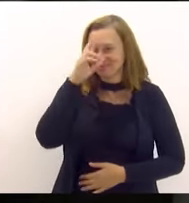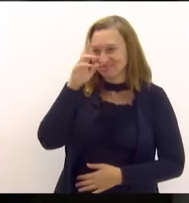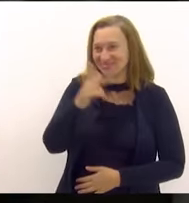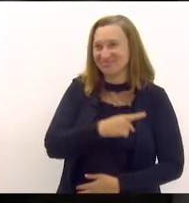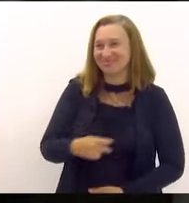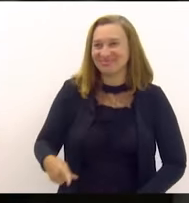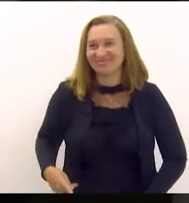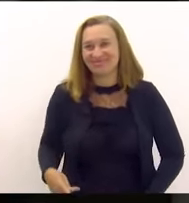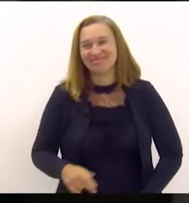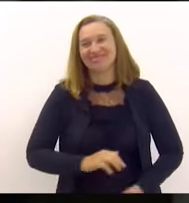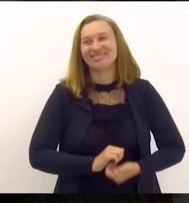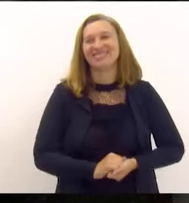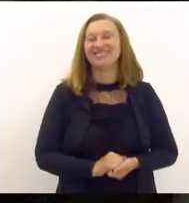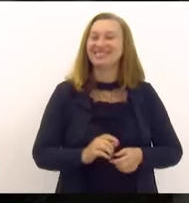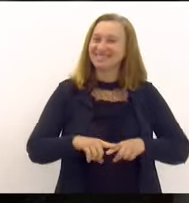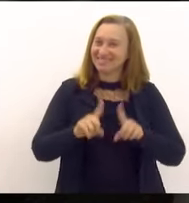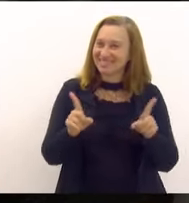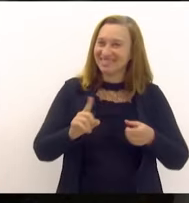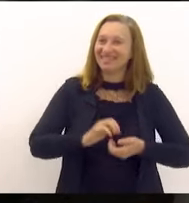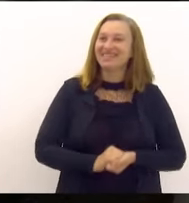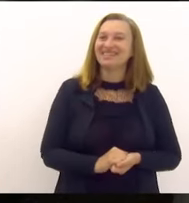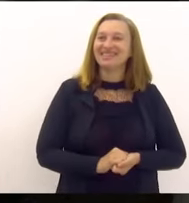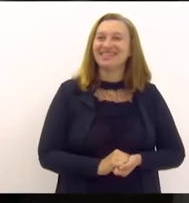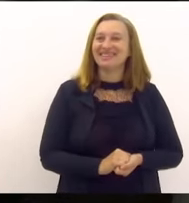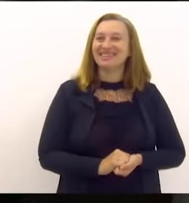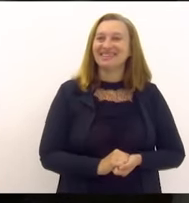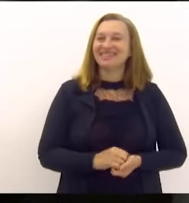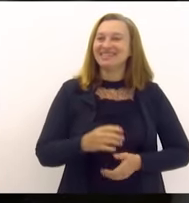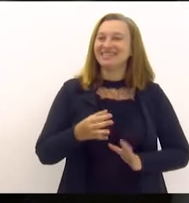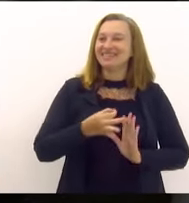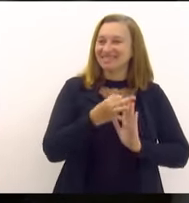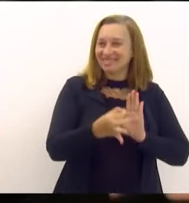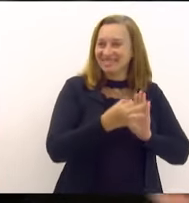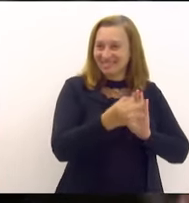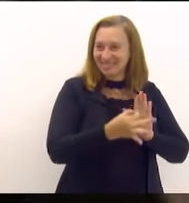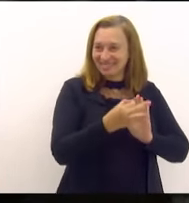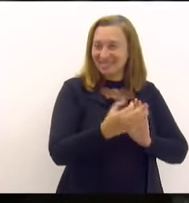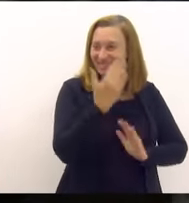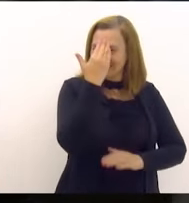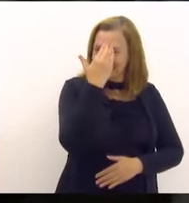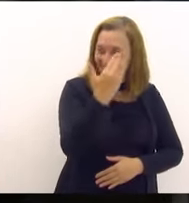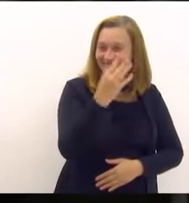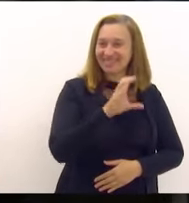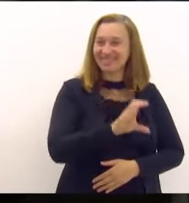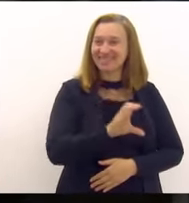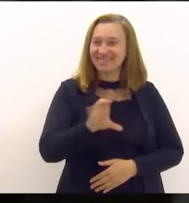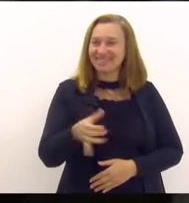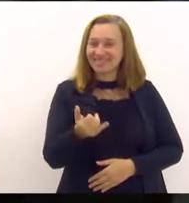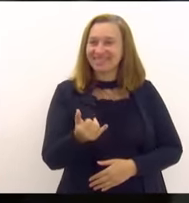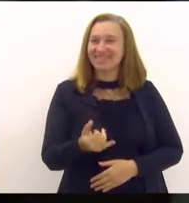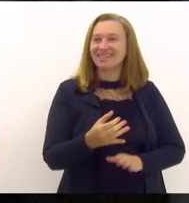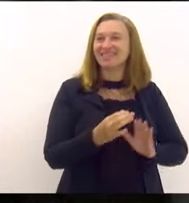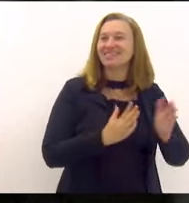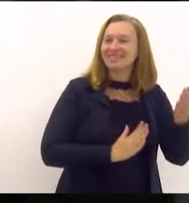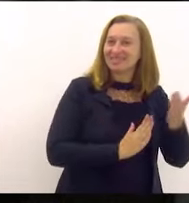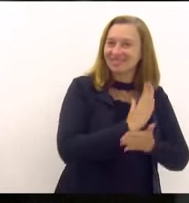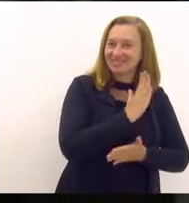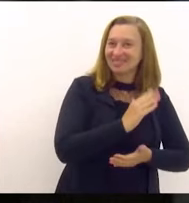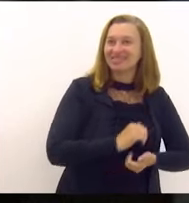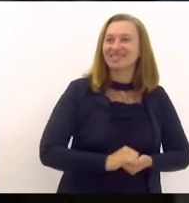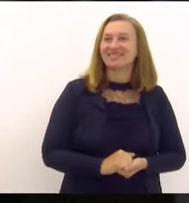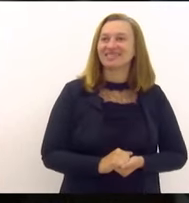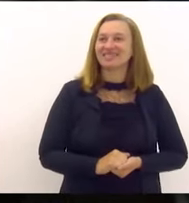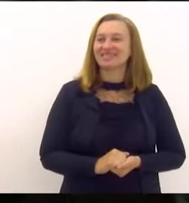presidente. Mas o nosso parecer é, agradecendo a CCJ, o nosso parecer é